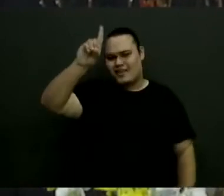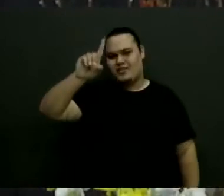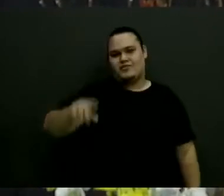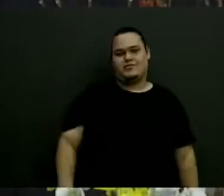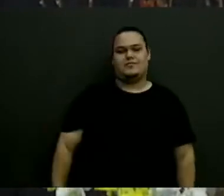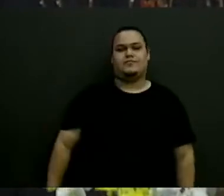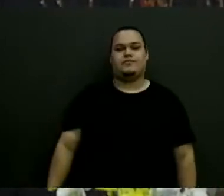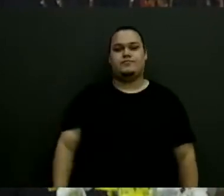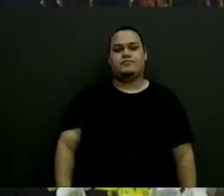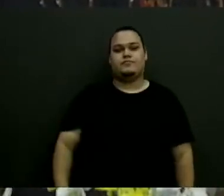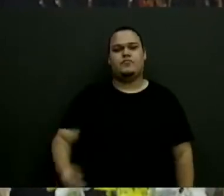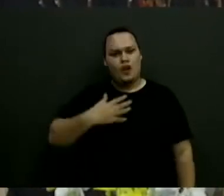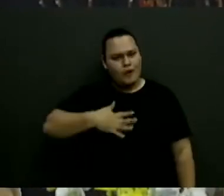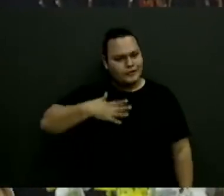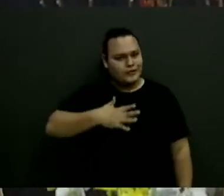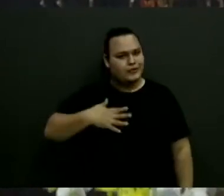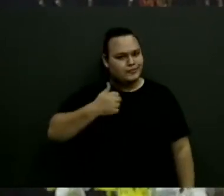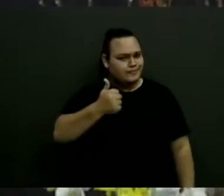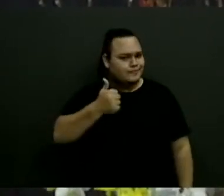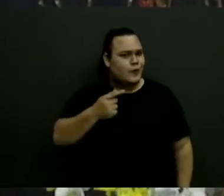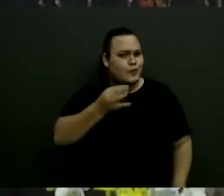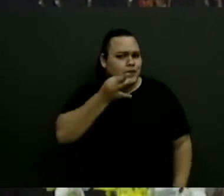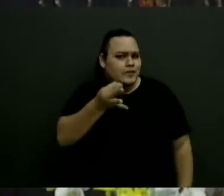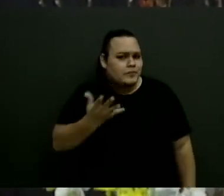achando aí do trabalho? Foi bom?